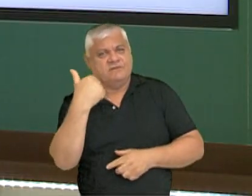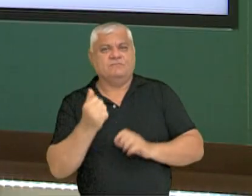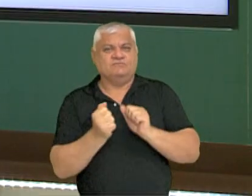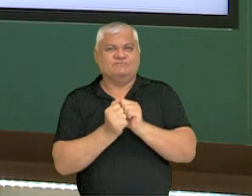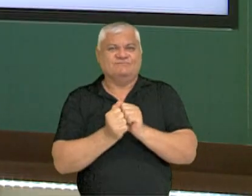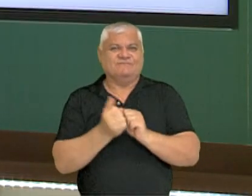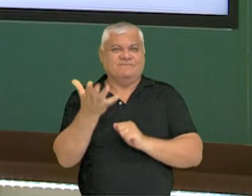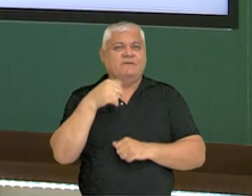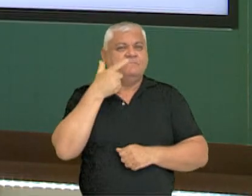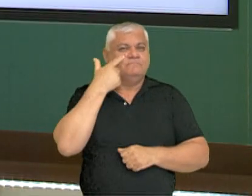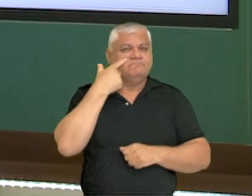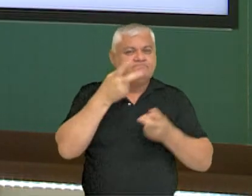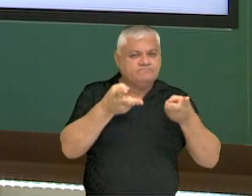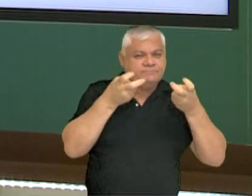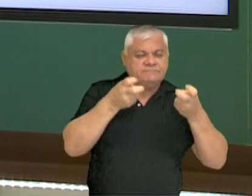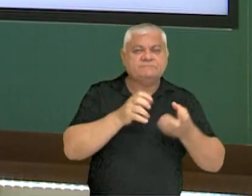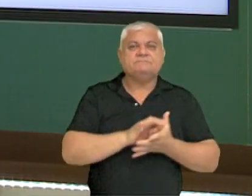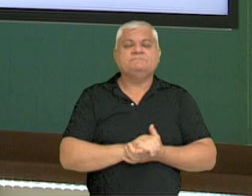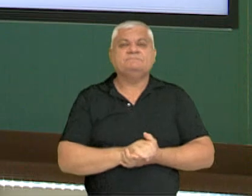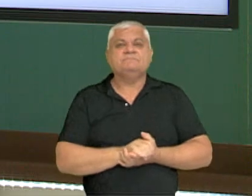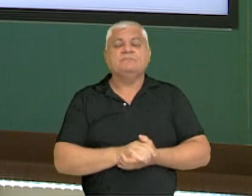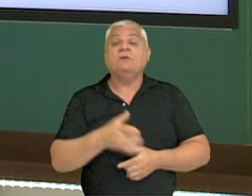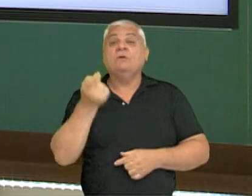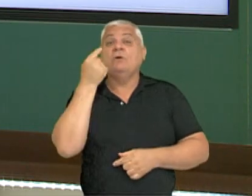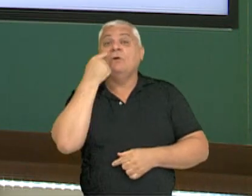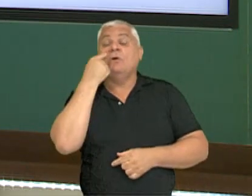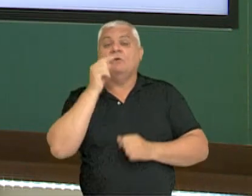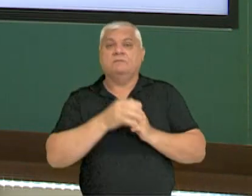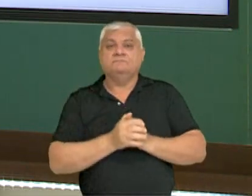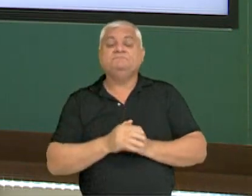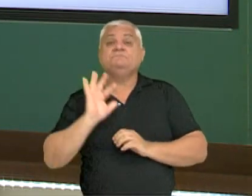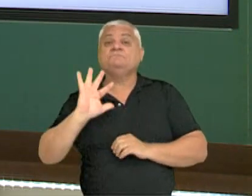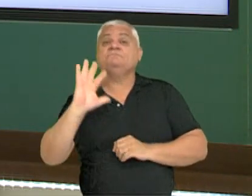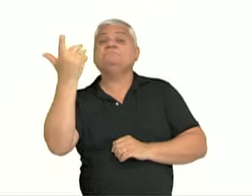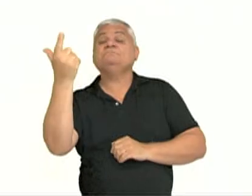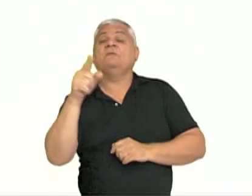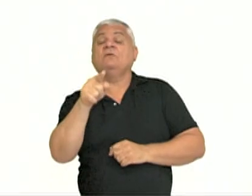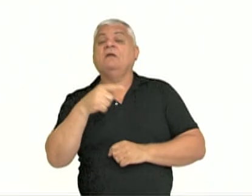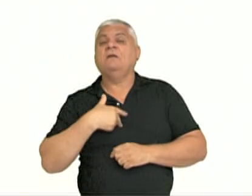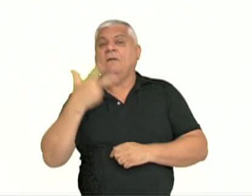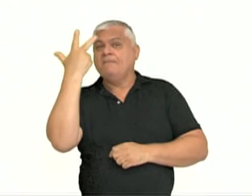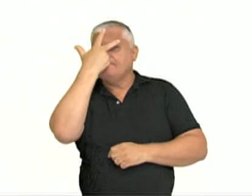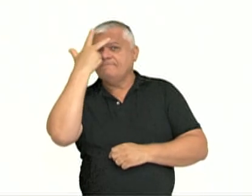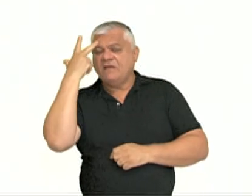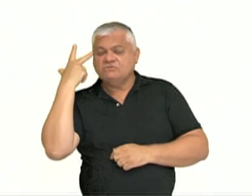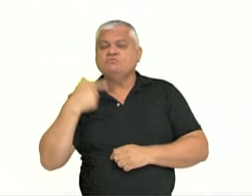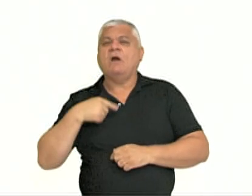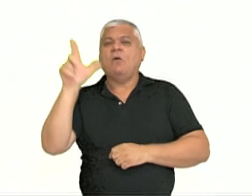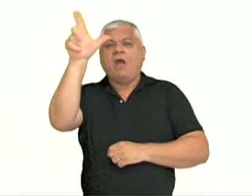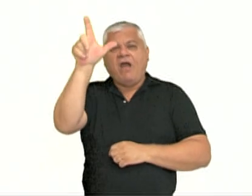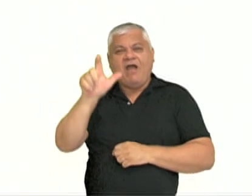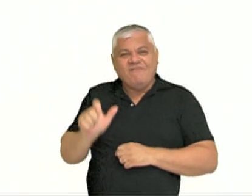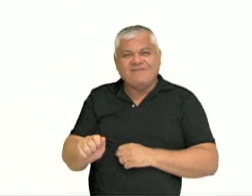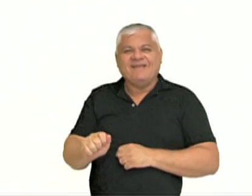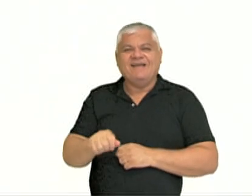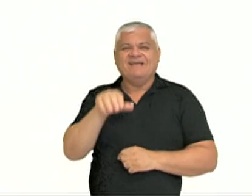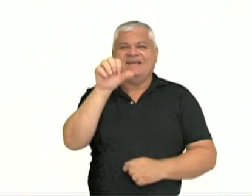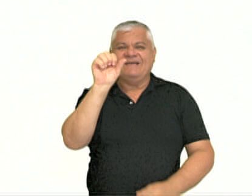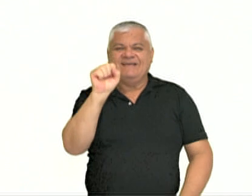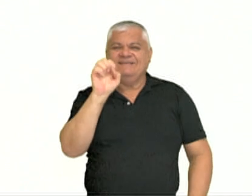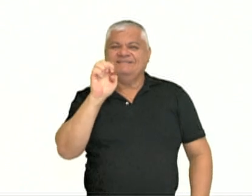isso, vamos perceber. Olha lá, o fato de que os torcedores senegaleses, torcedores